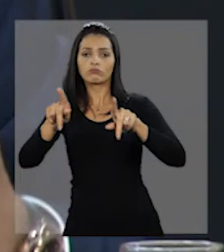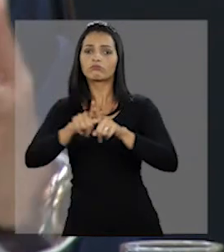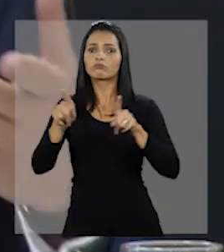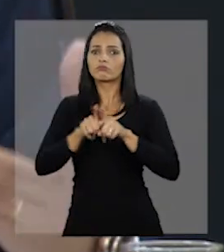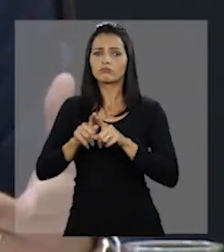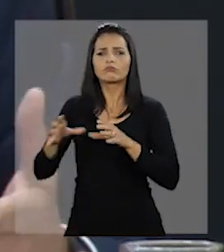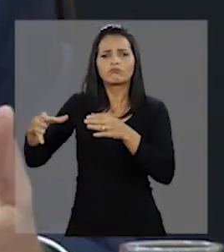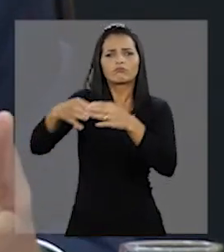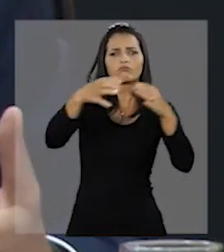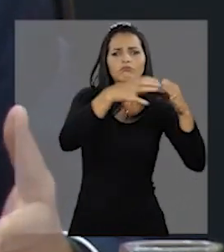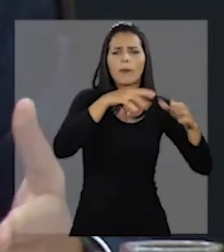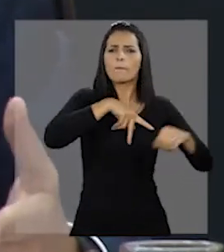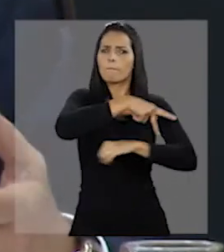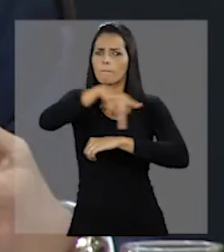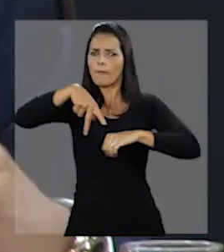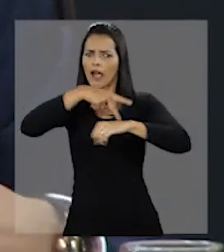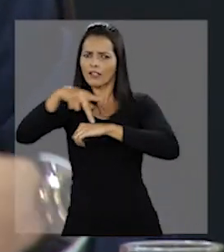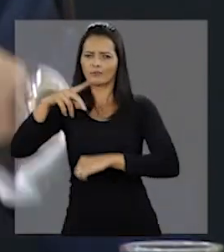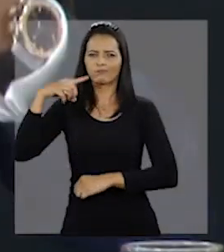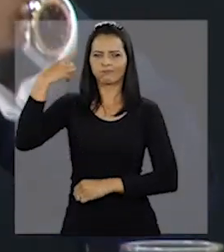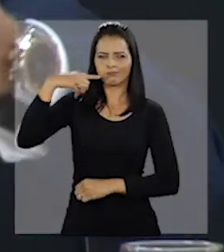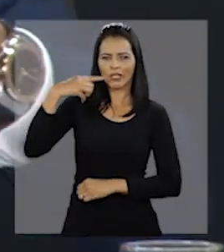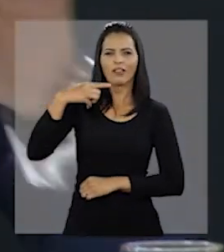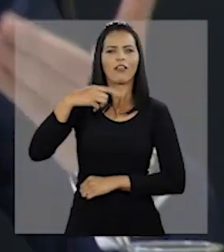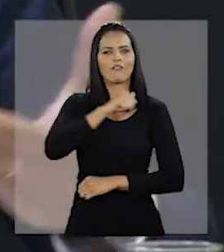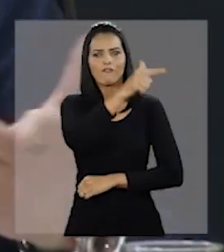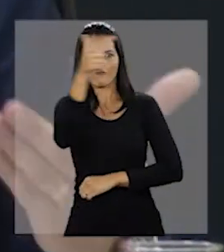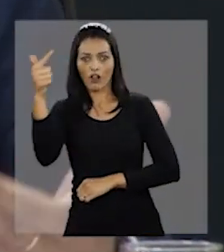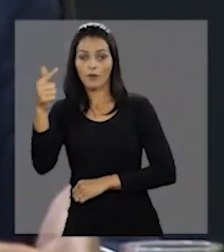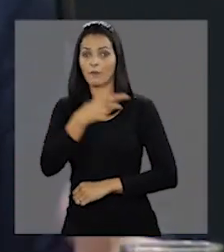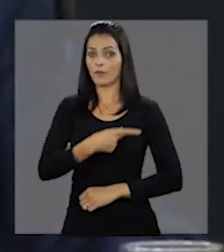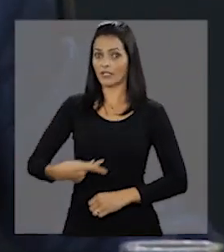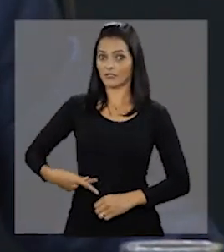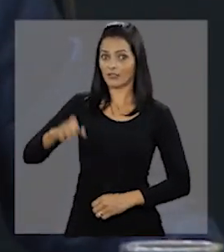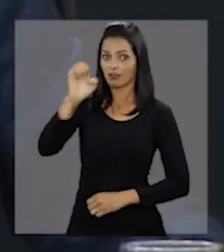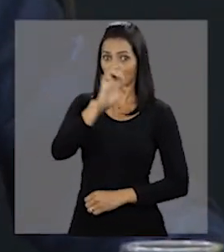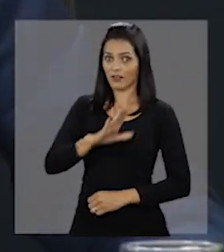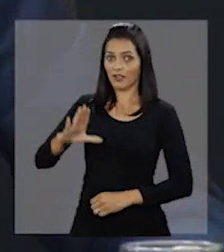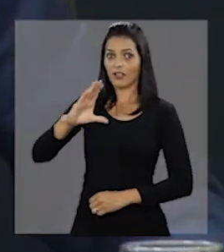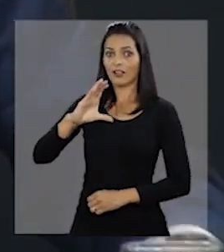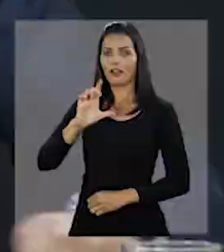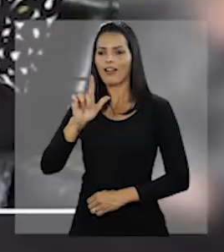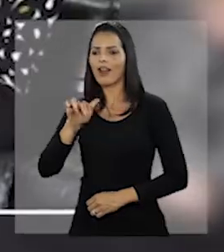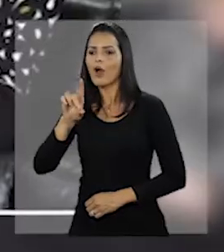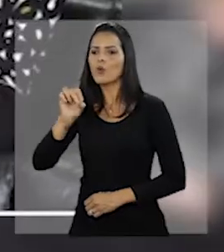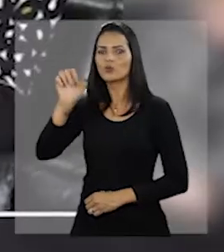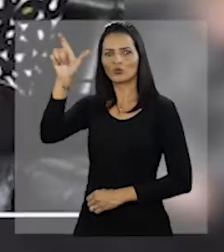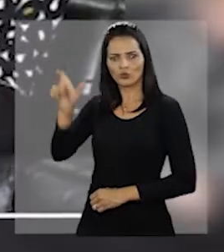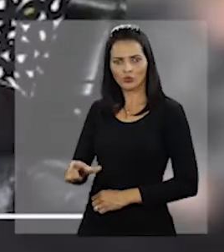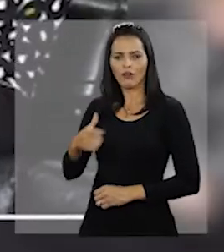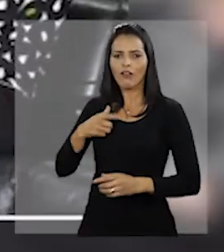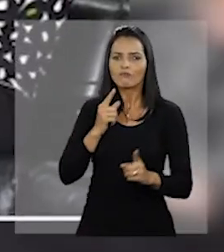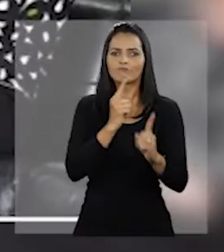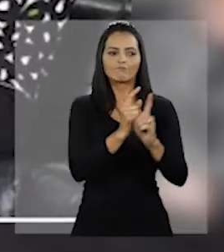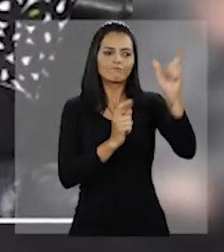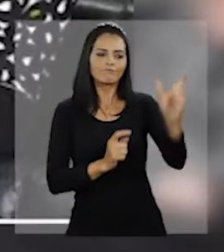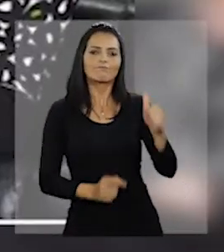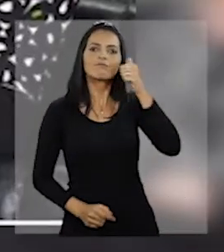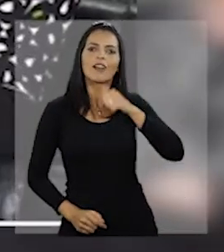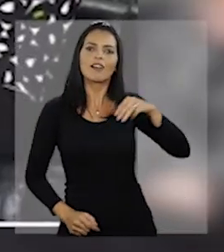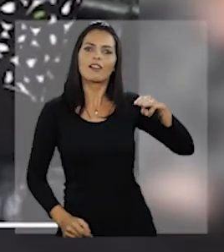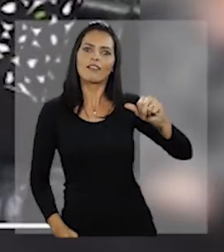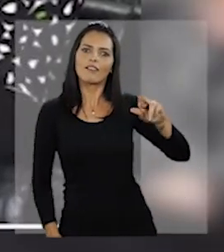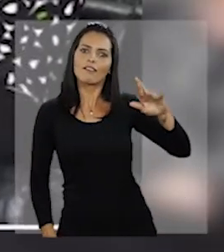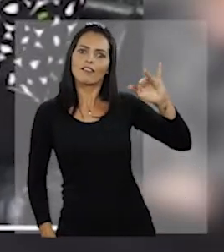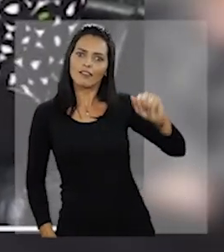a entidades de advocacia de outros países. O presidente nacional da OAB, Cláudio Lamáquia, também se encontrou com a